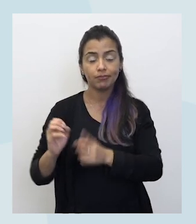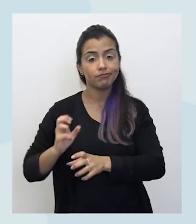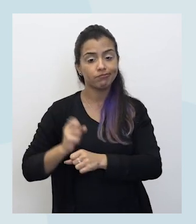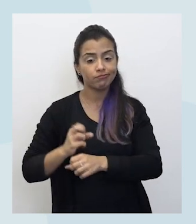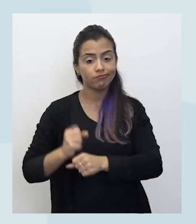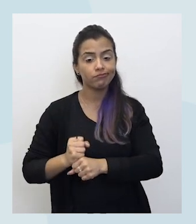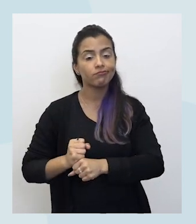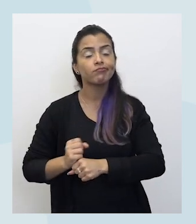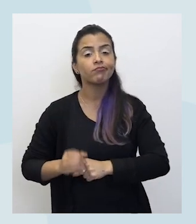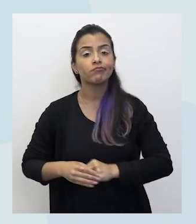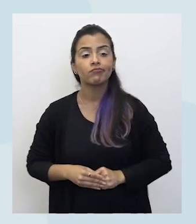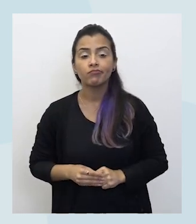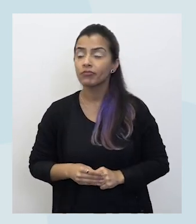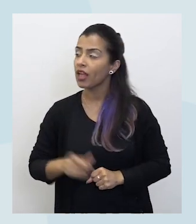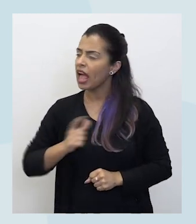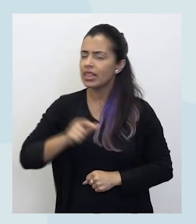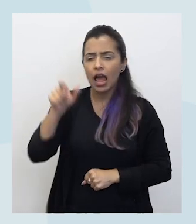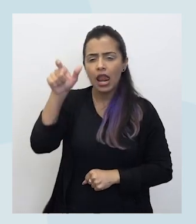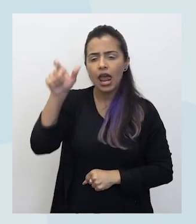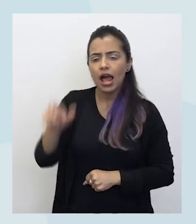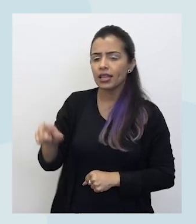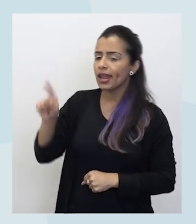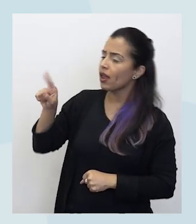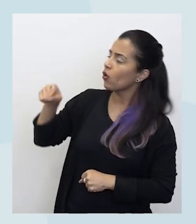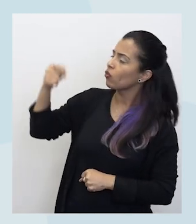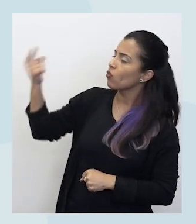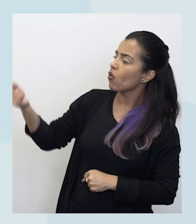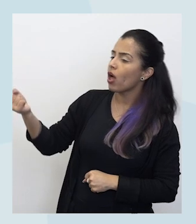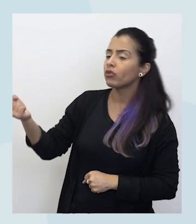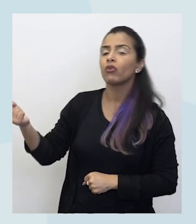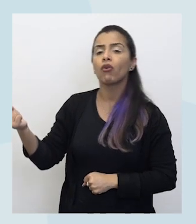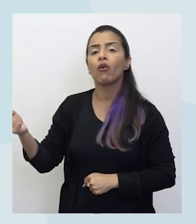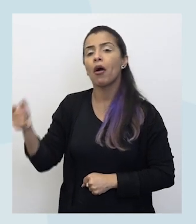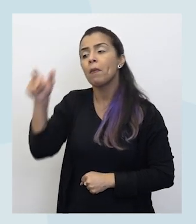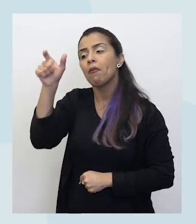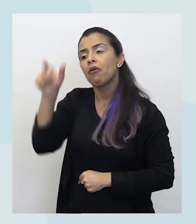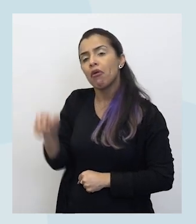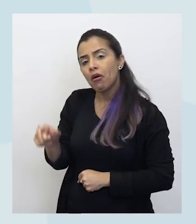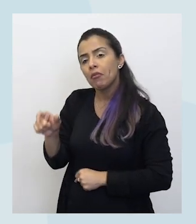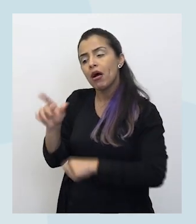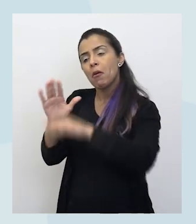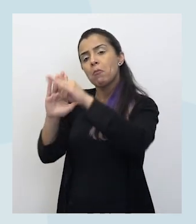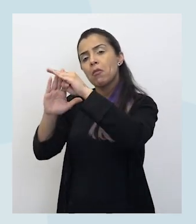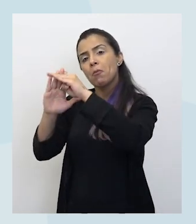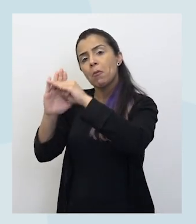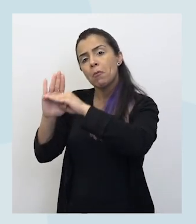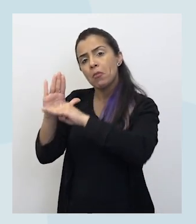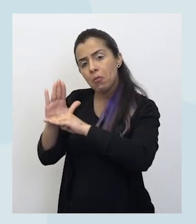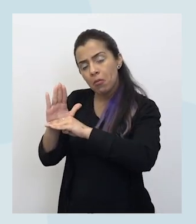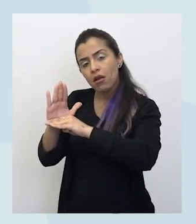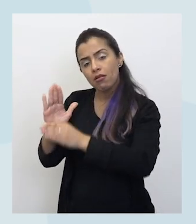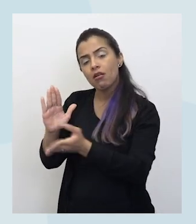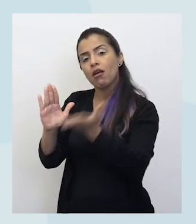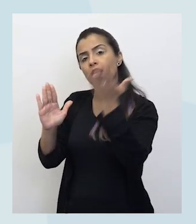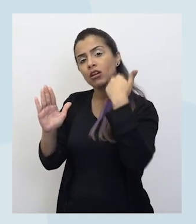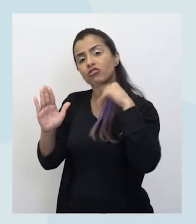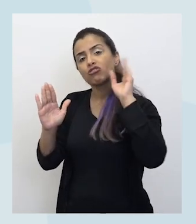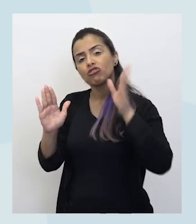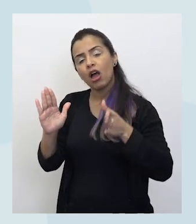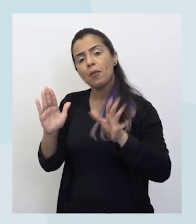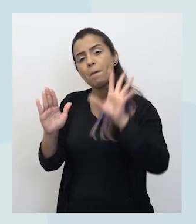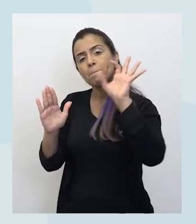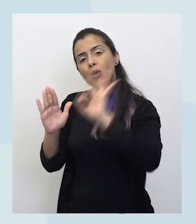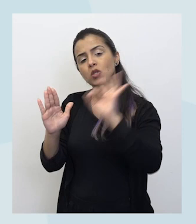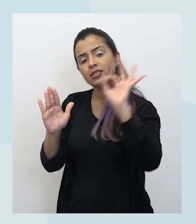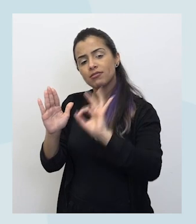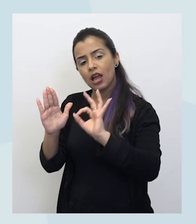aí na lateral, né? Nós temos a legenda e ela é uma legenda que ela já foi trabalhada em porcentagem. Então, por isso que a